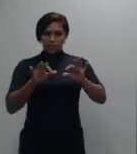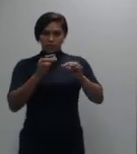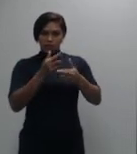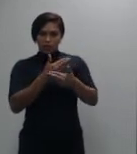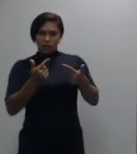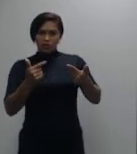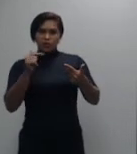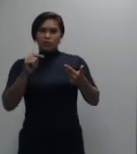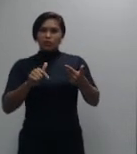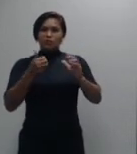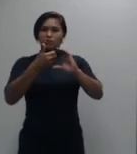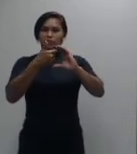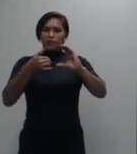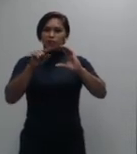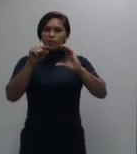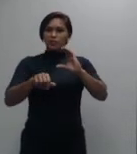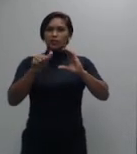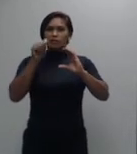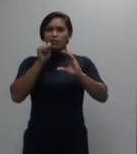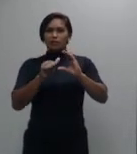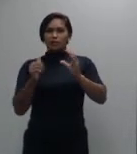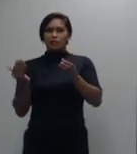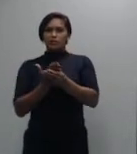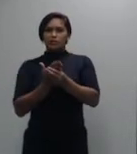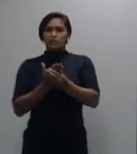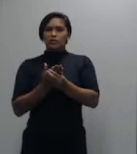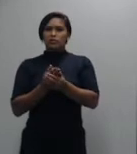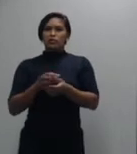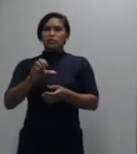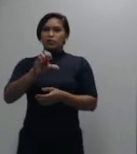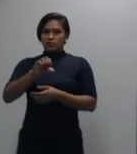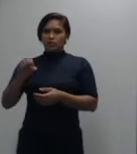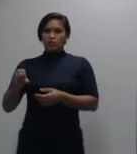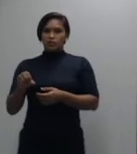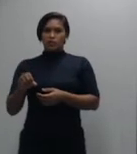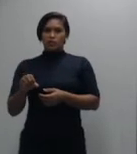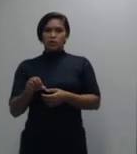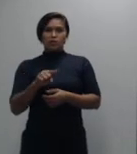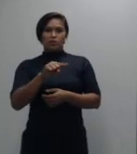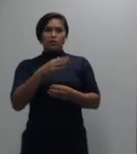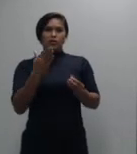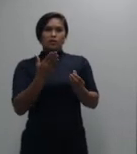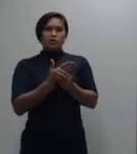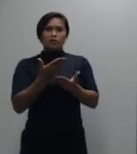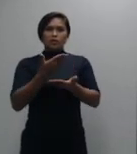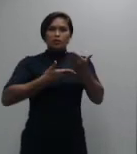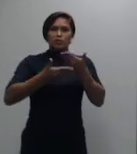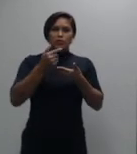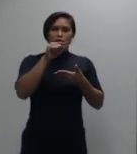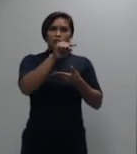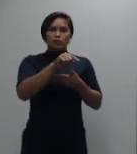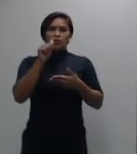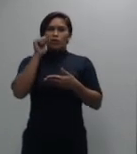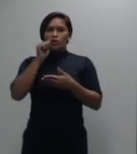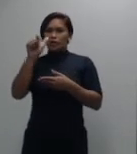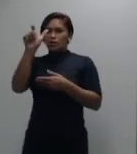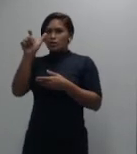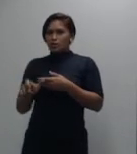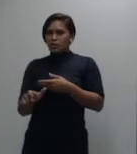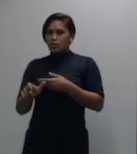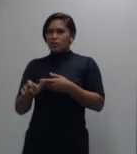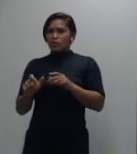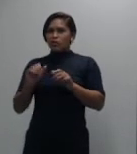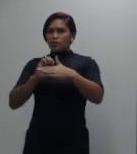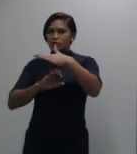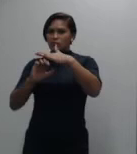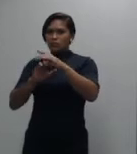algumas características de ação ação ação de 99 E era uma ação de walzer no de um lado opportunity e outro